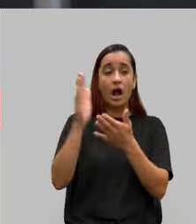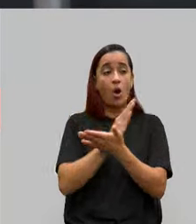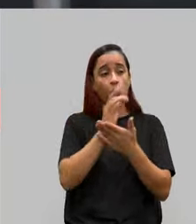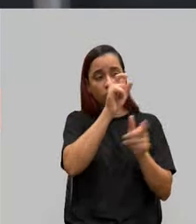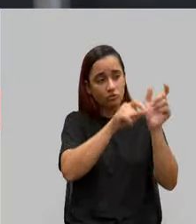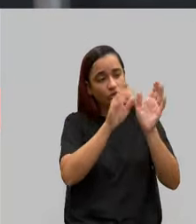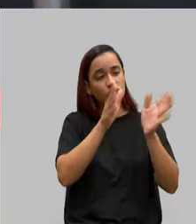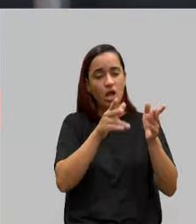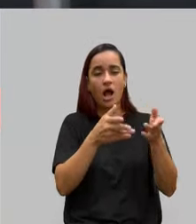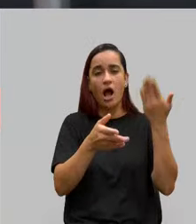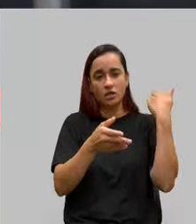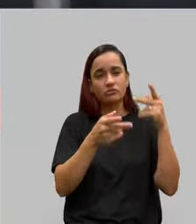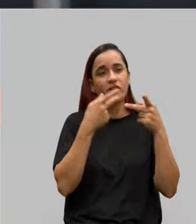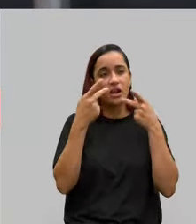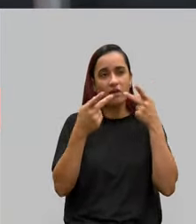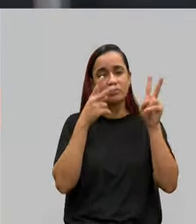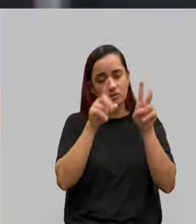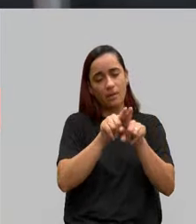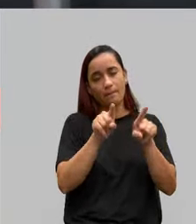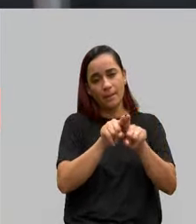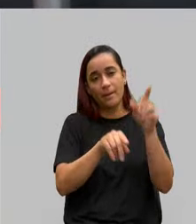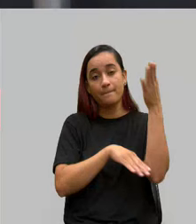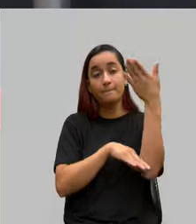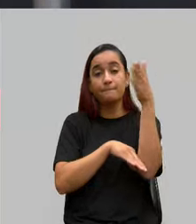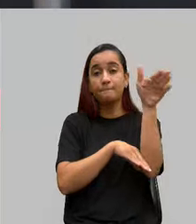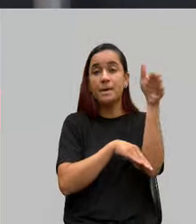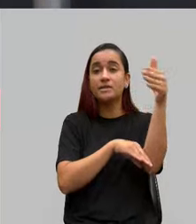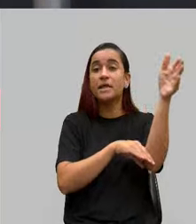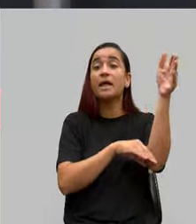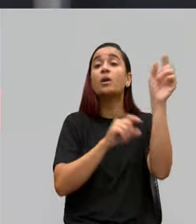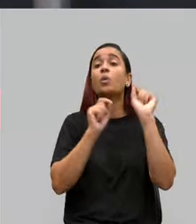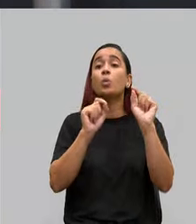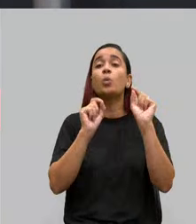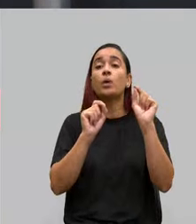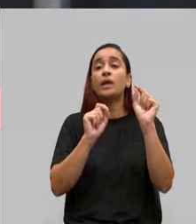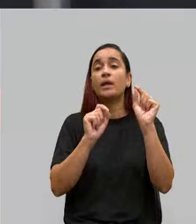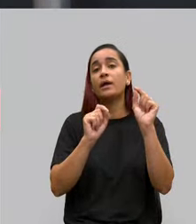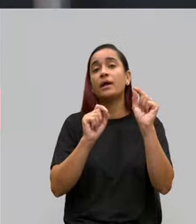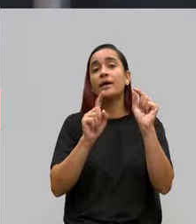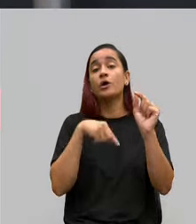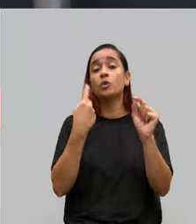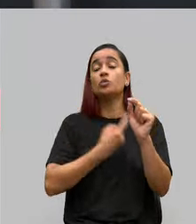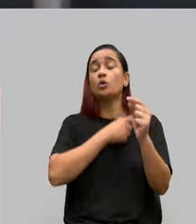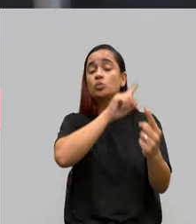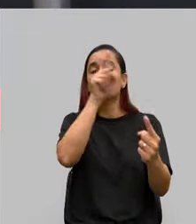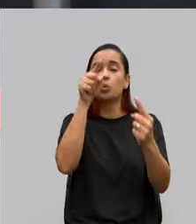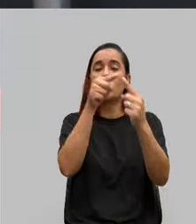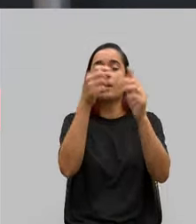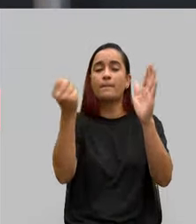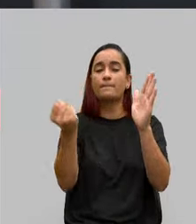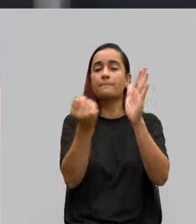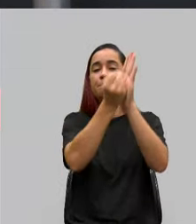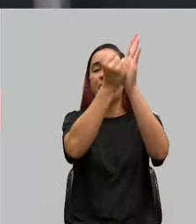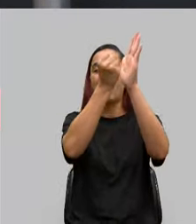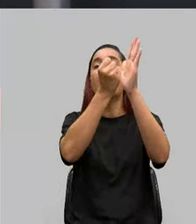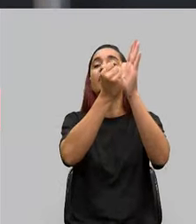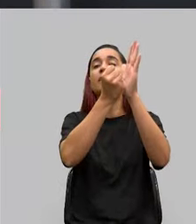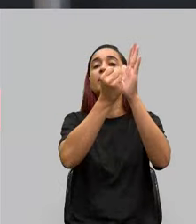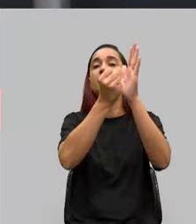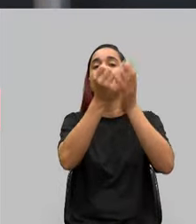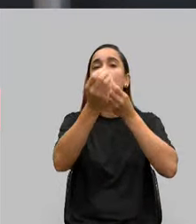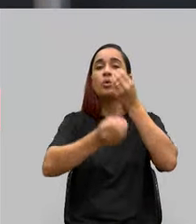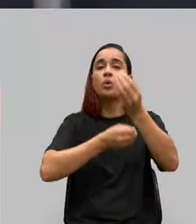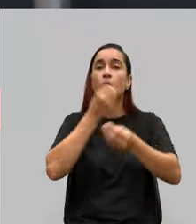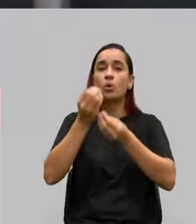né na nossa bandeira no nosso ideal Inconfidente na flâmula que